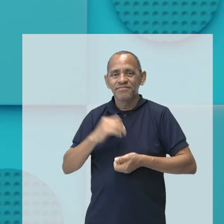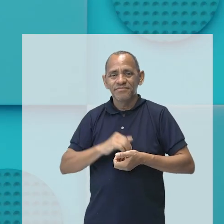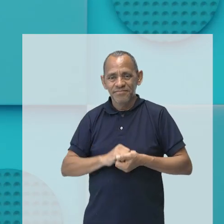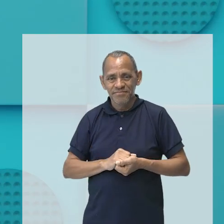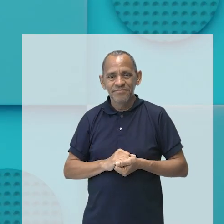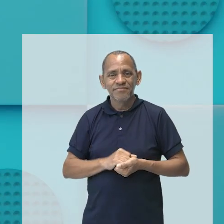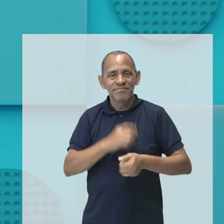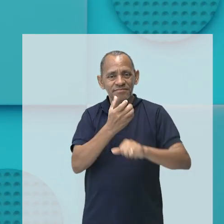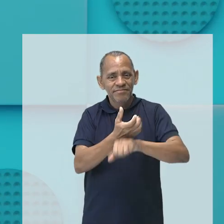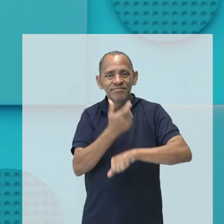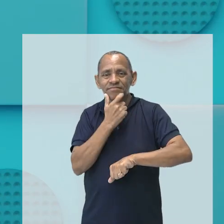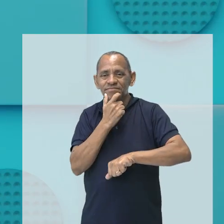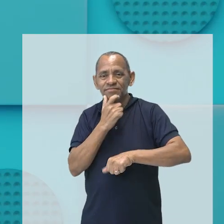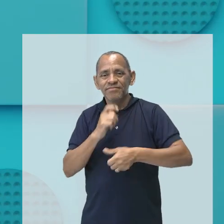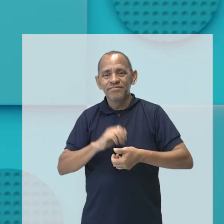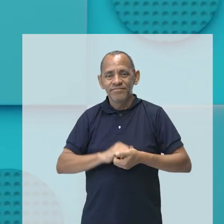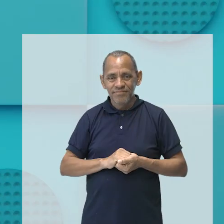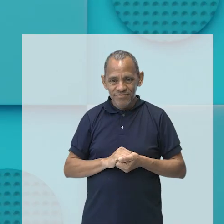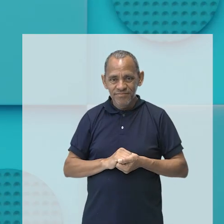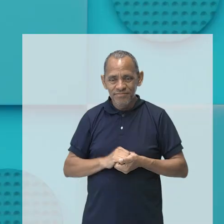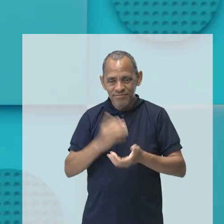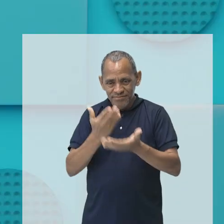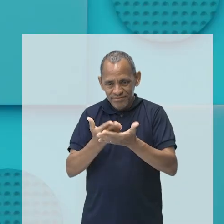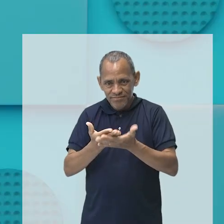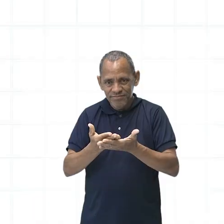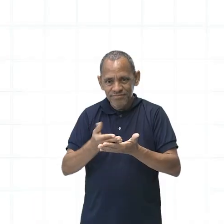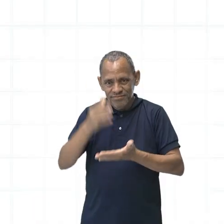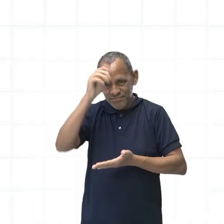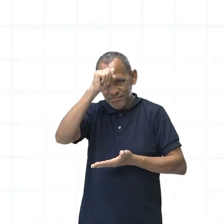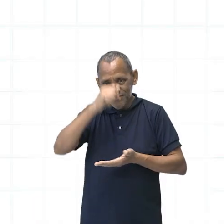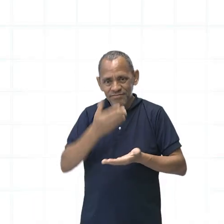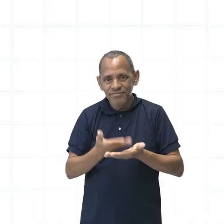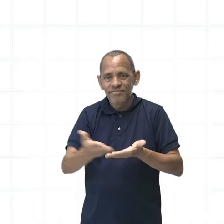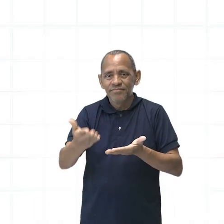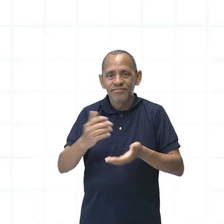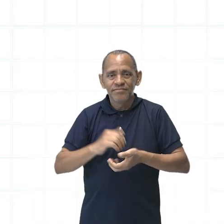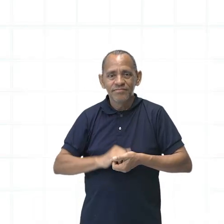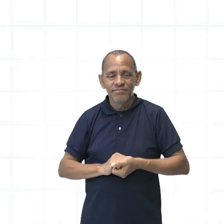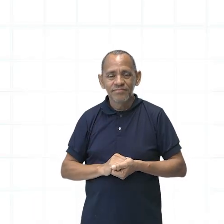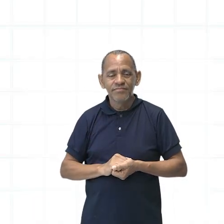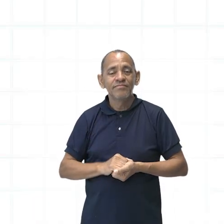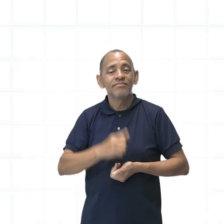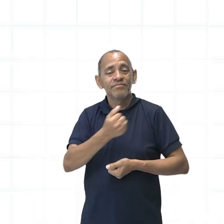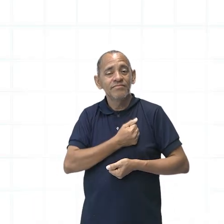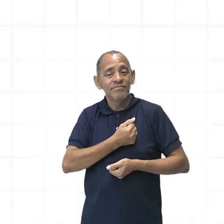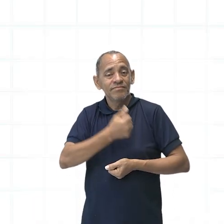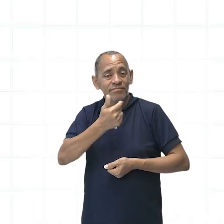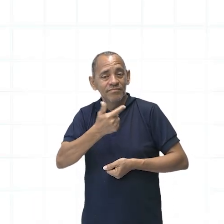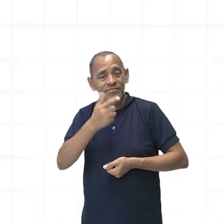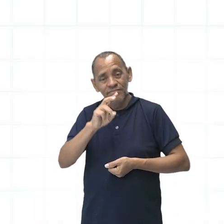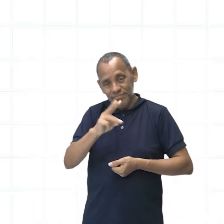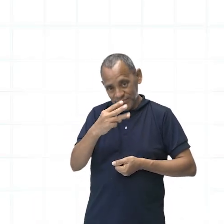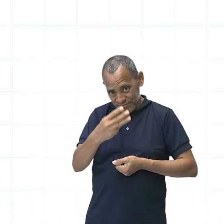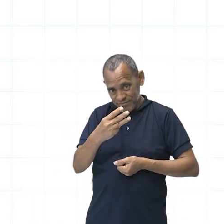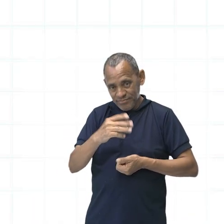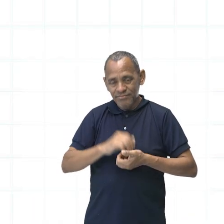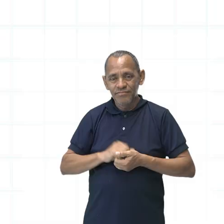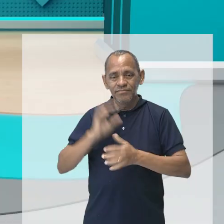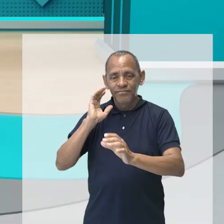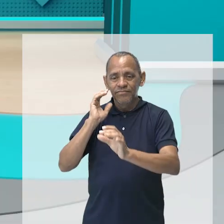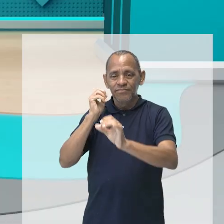Mourão. Let's learn English. Vamos aprender inglês? Acompanhe a aula. É a aula 23, revisão